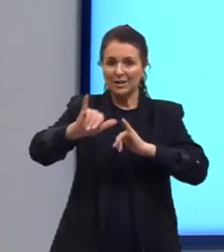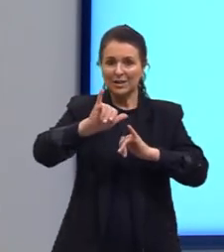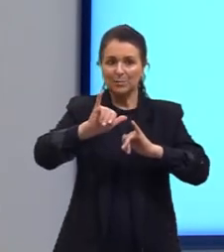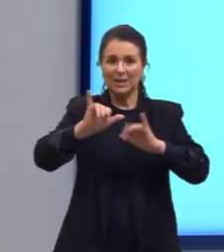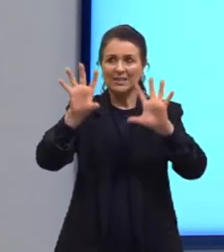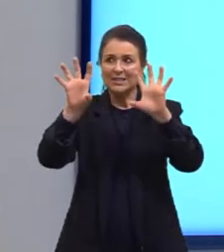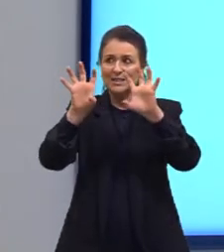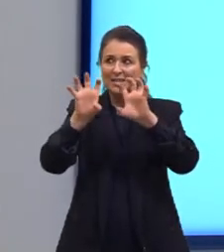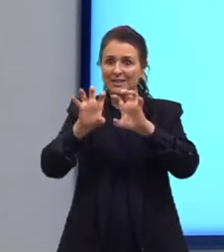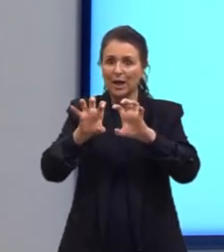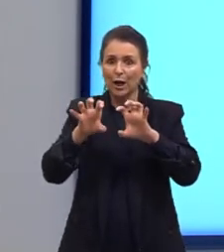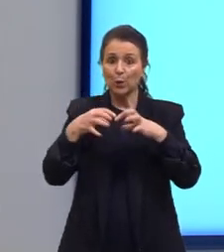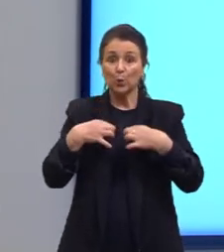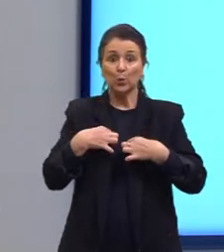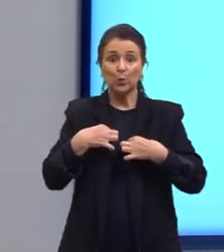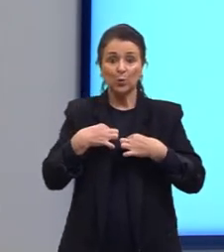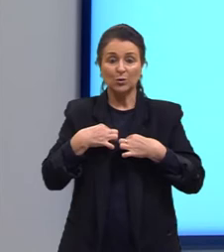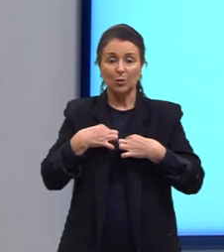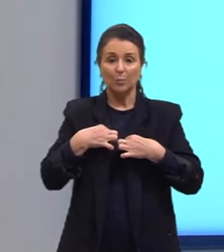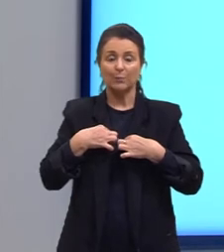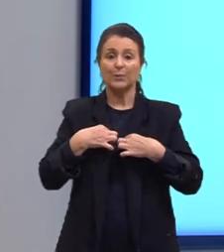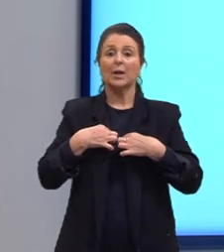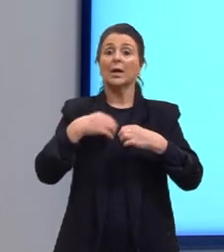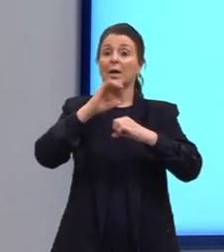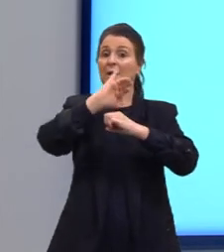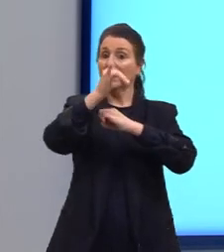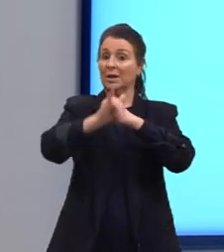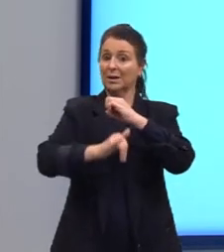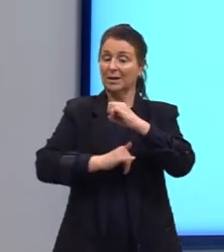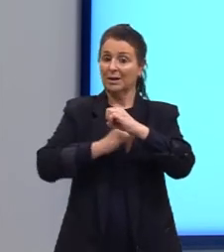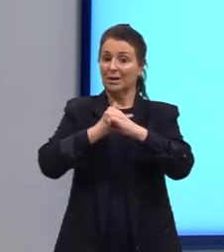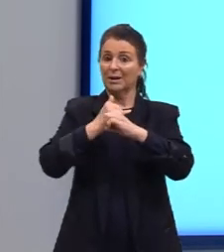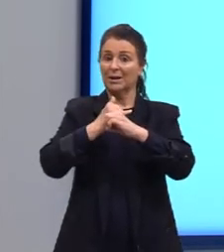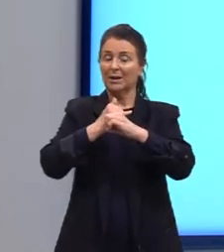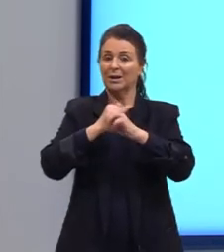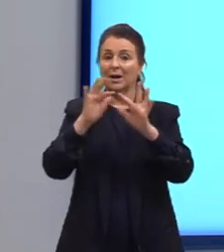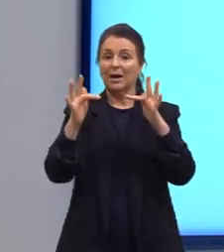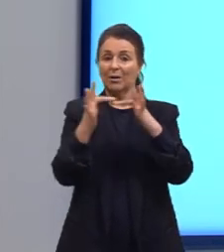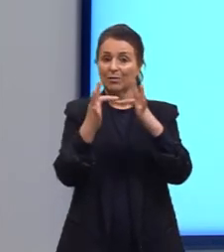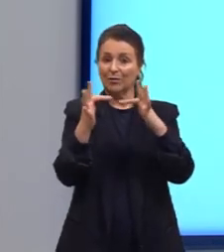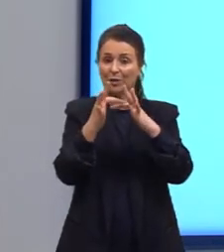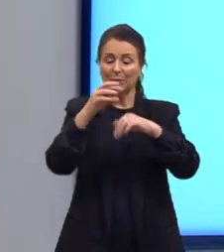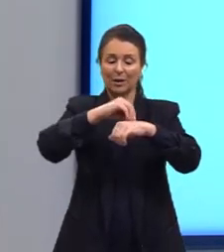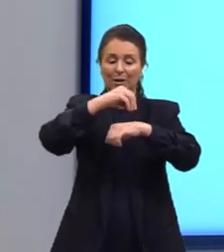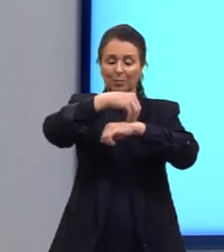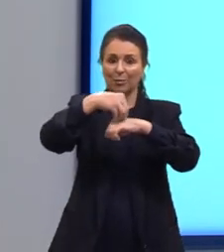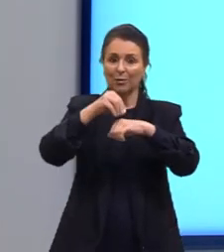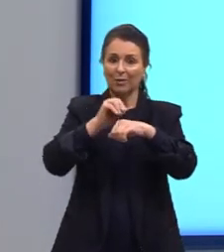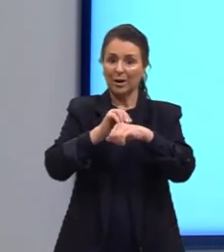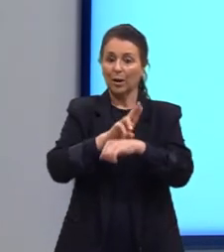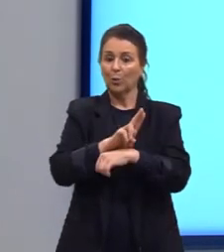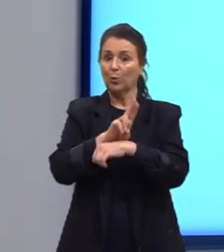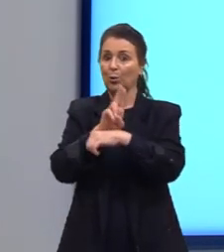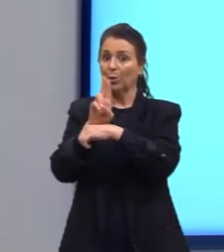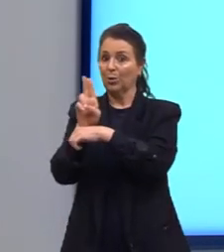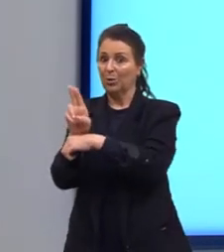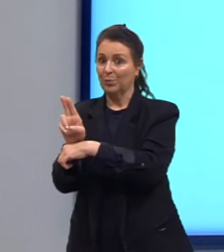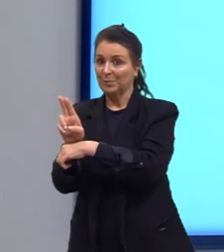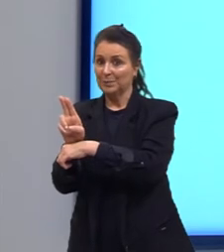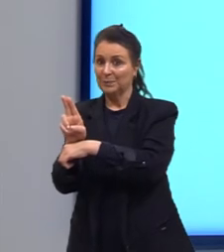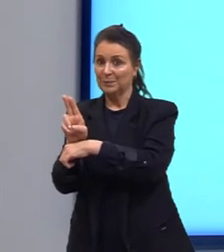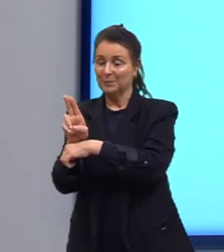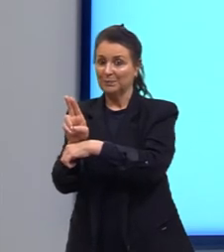de roupas e a sua fórmula molecular é então o que que eu preciso olhar aqui nesse exercício A nomenclatura